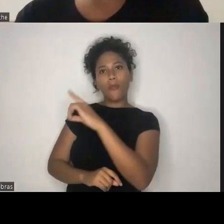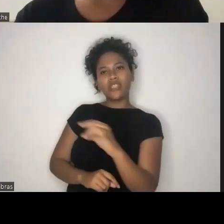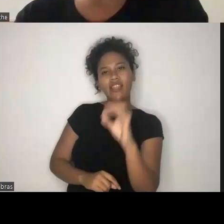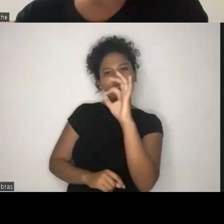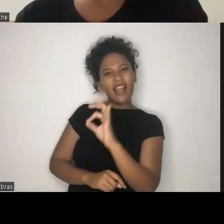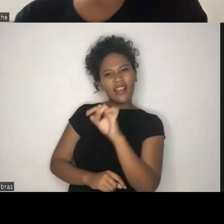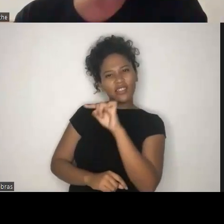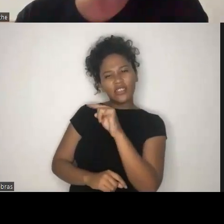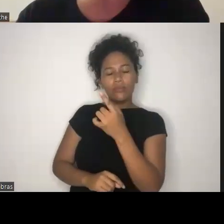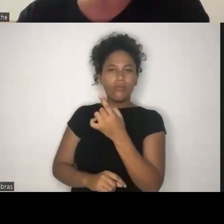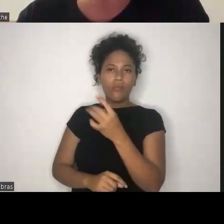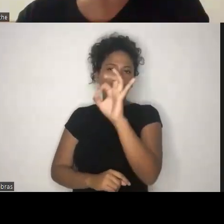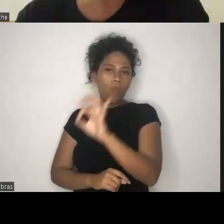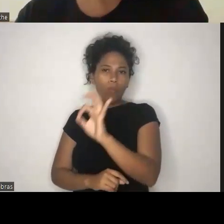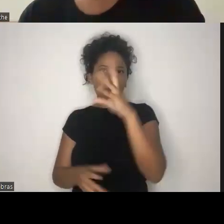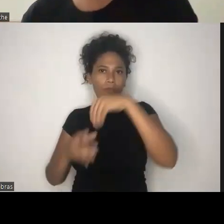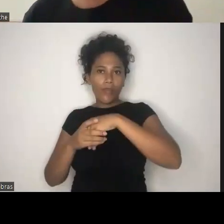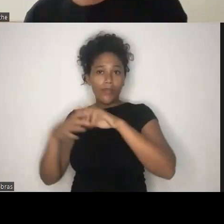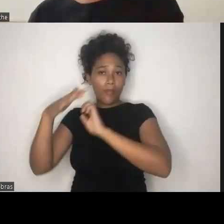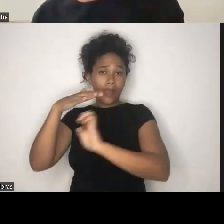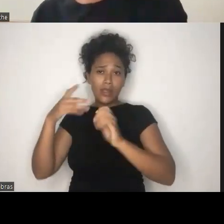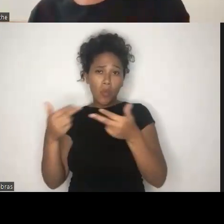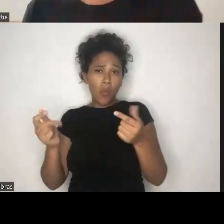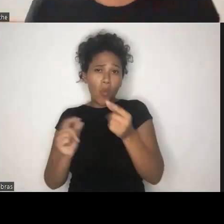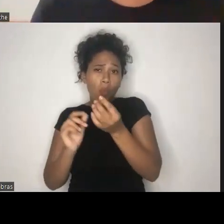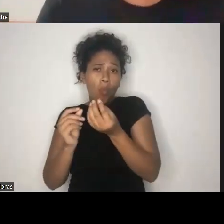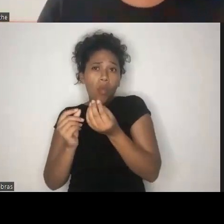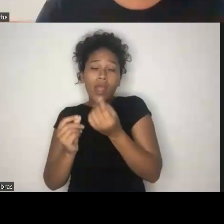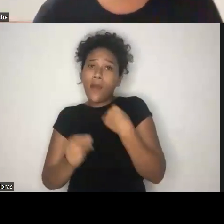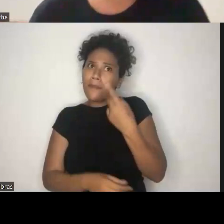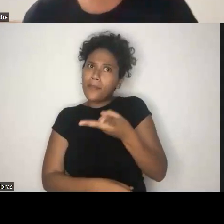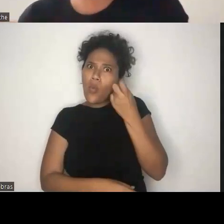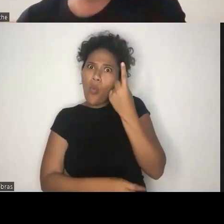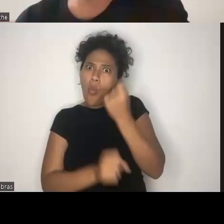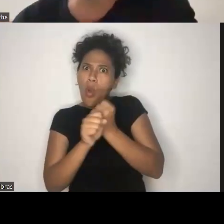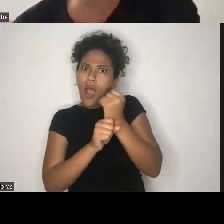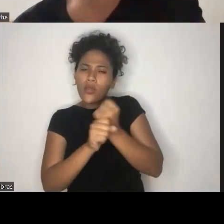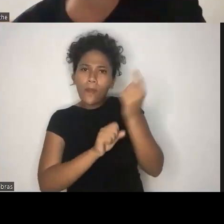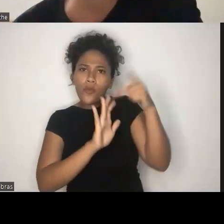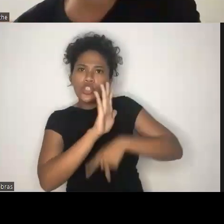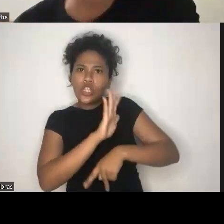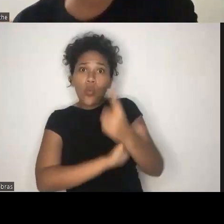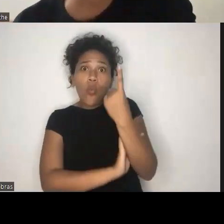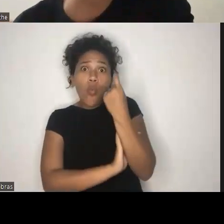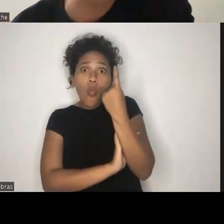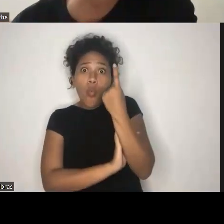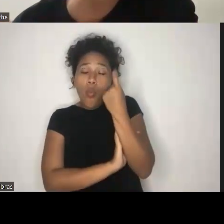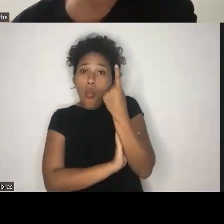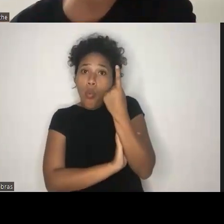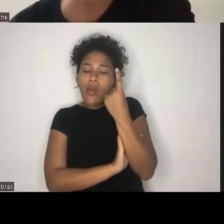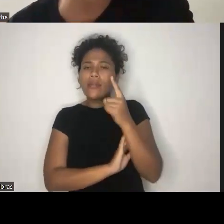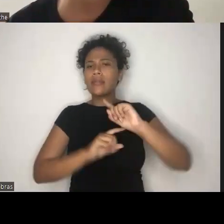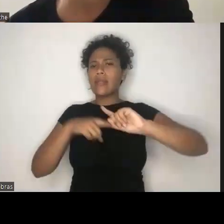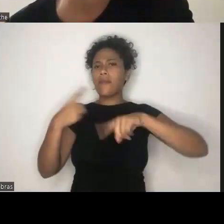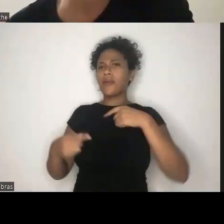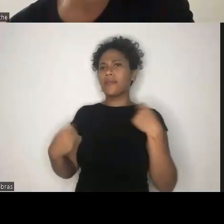de repente na hora que eu percebi que eu tava há um ano executando um projeto um único projeto e que depois eu teria